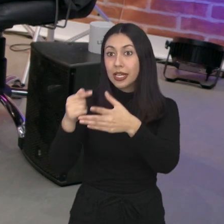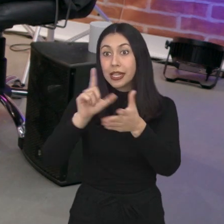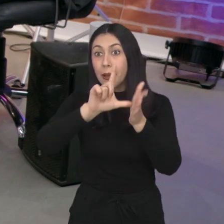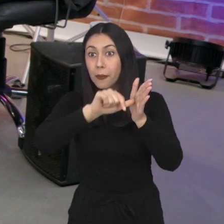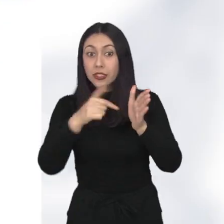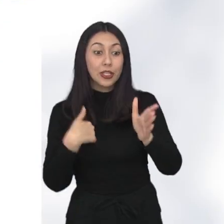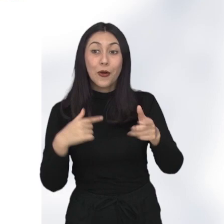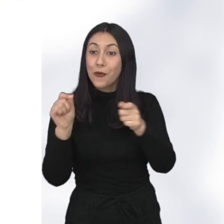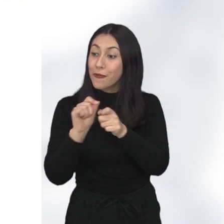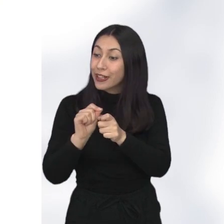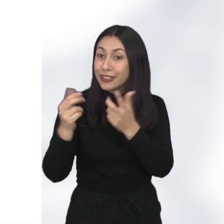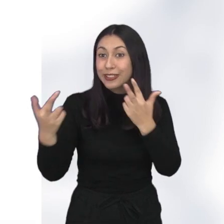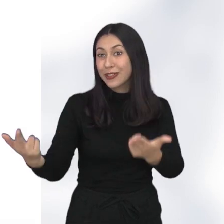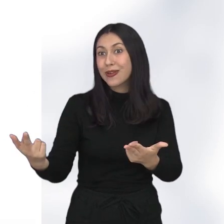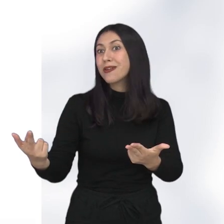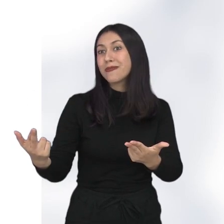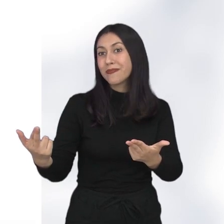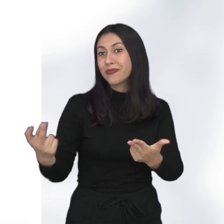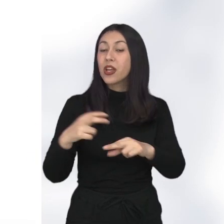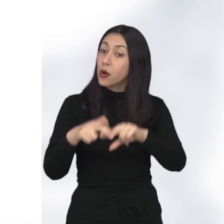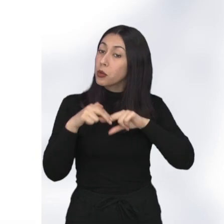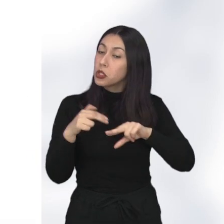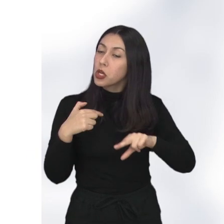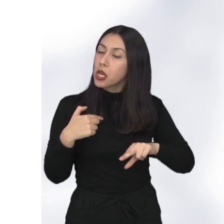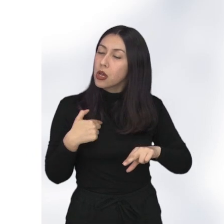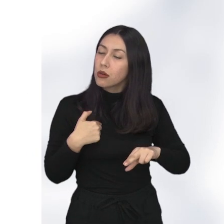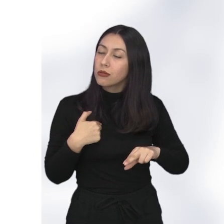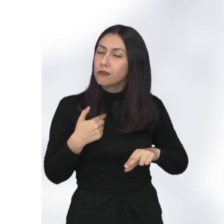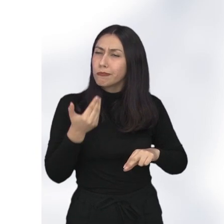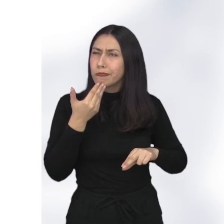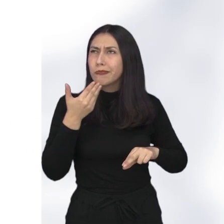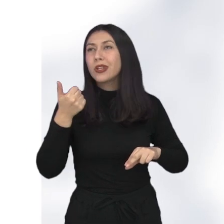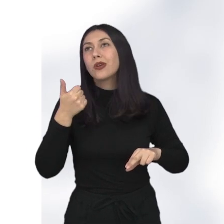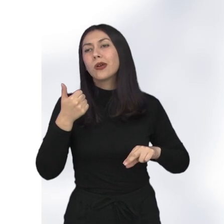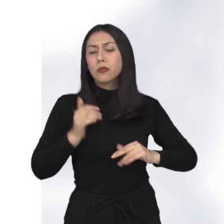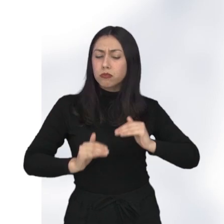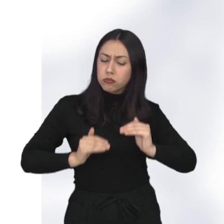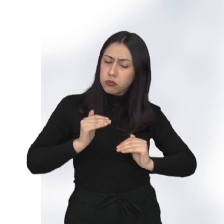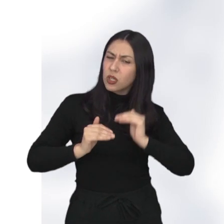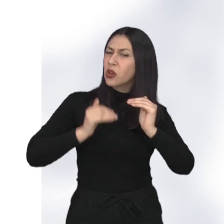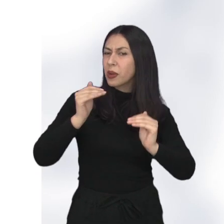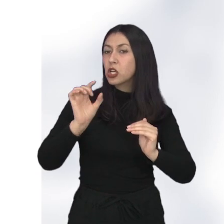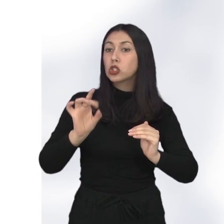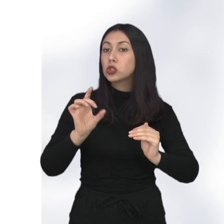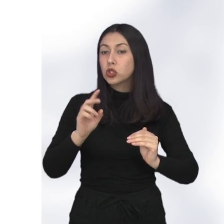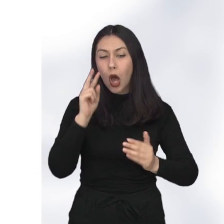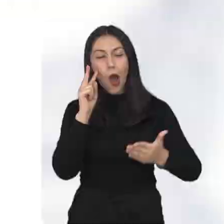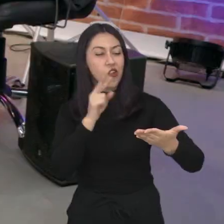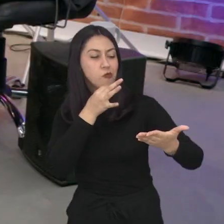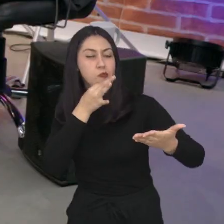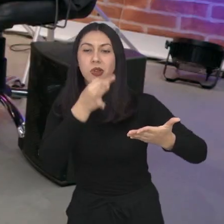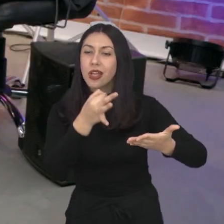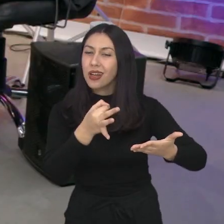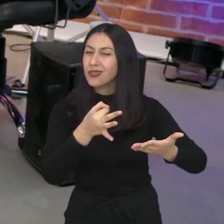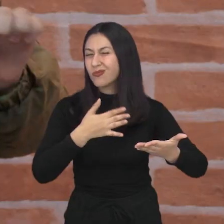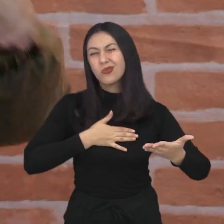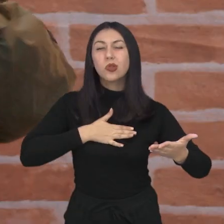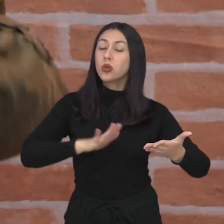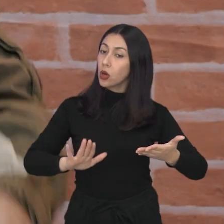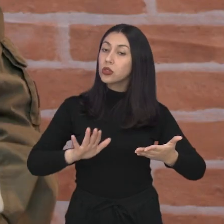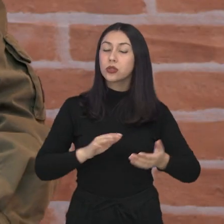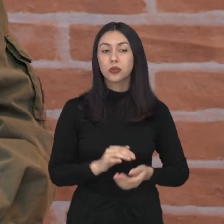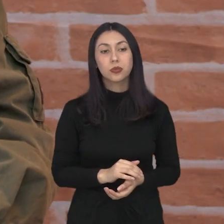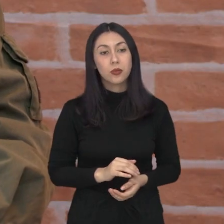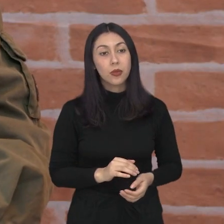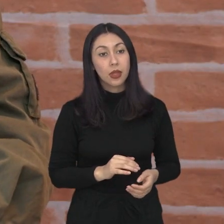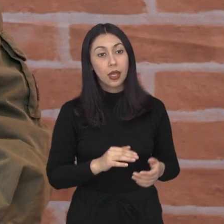isso. Então eu gosto de fazer um trabalho de construção, não de reação a alguma coisa que está acontecendo. Deu uma opinião sua através de